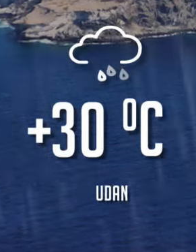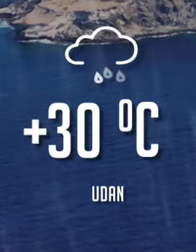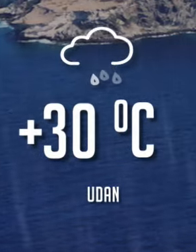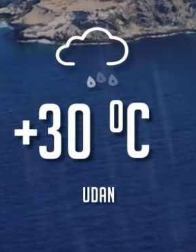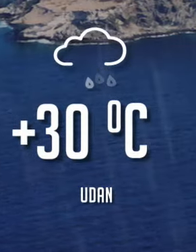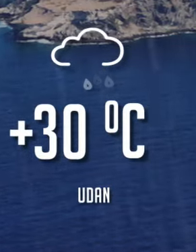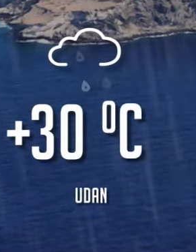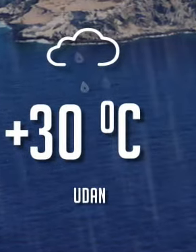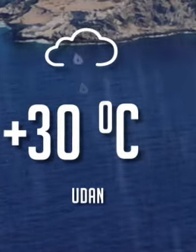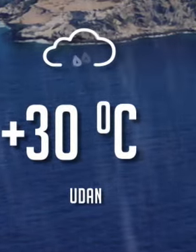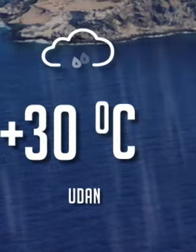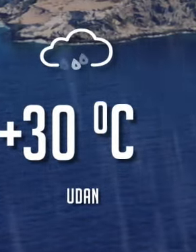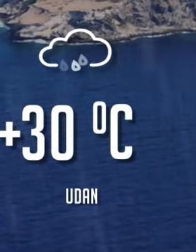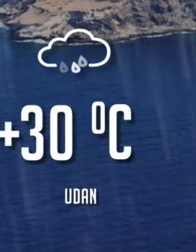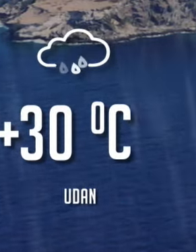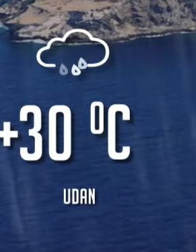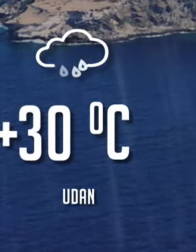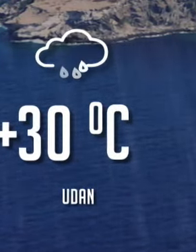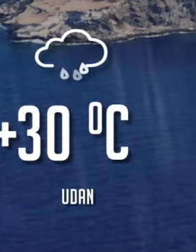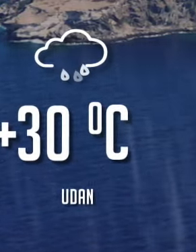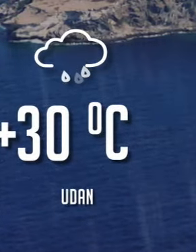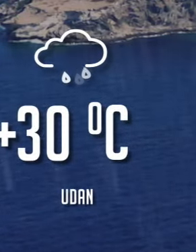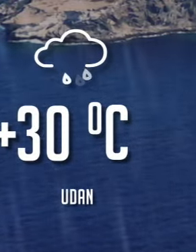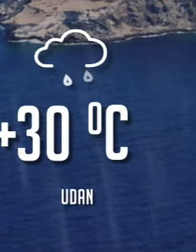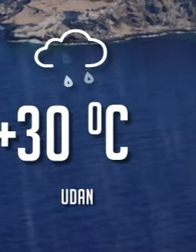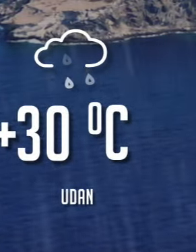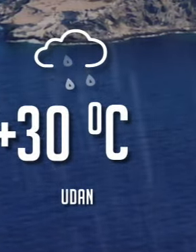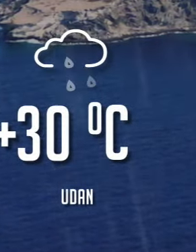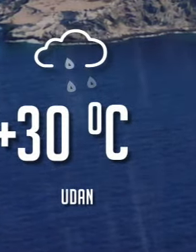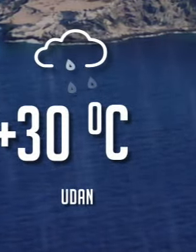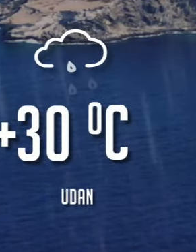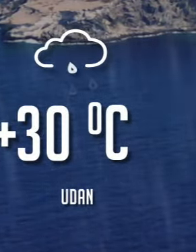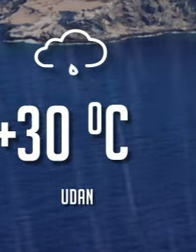Iha ainaru, bupenaru notauru udang.